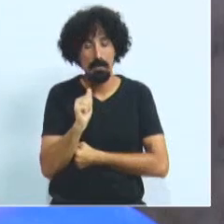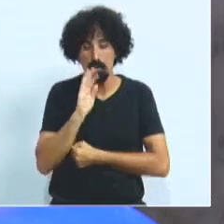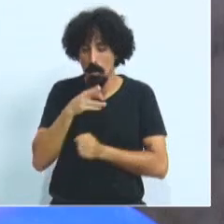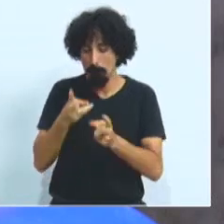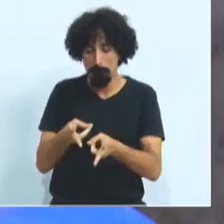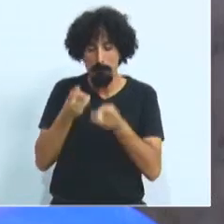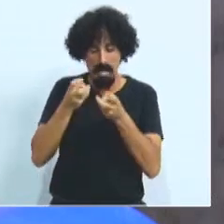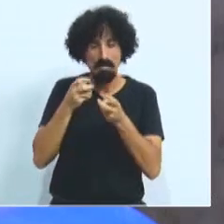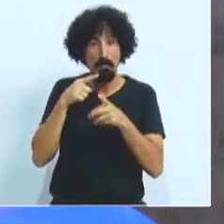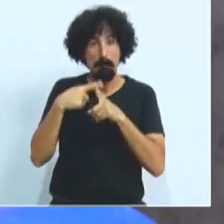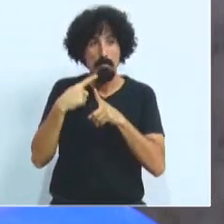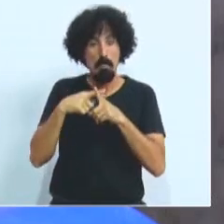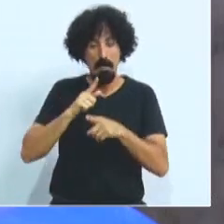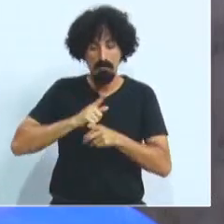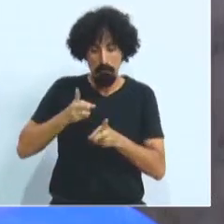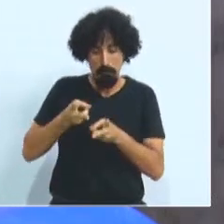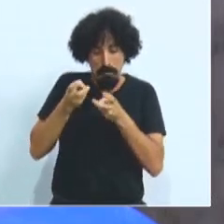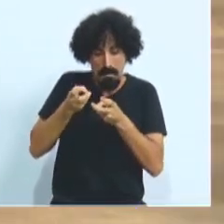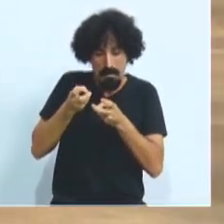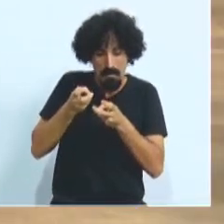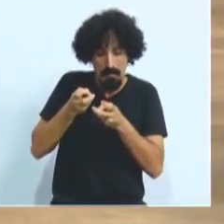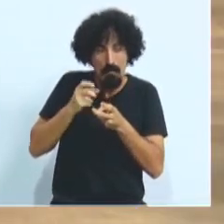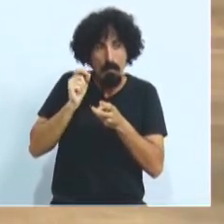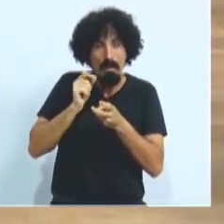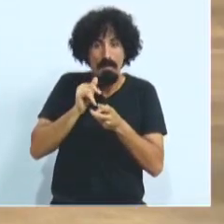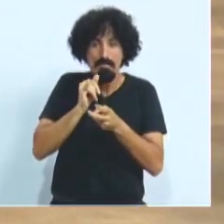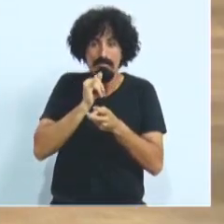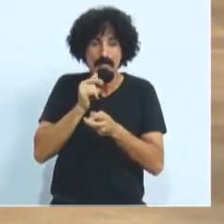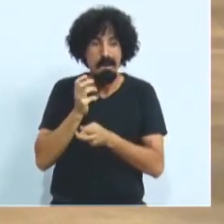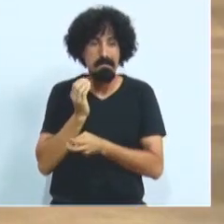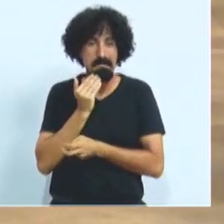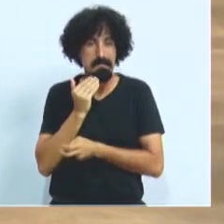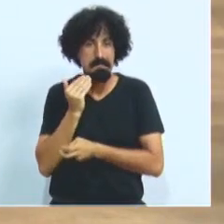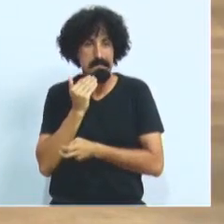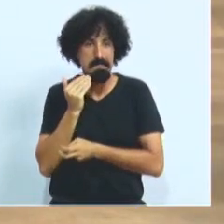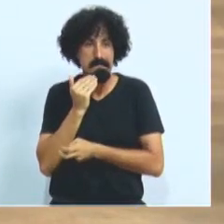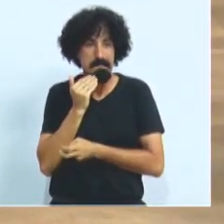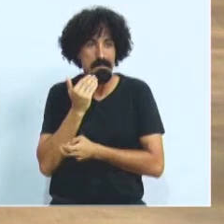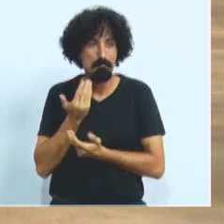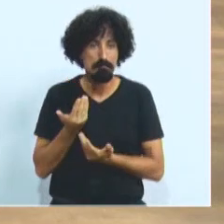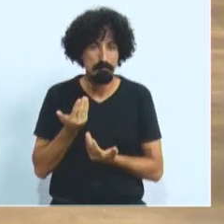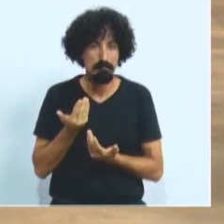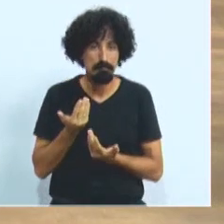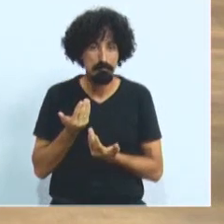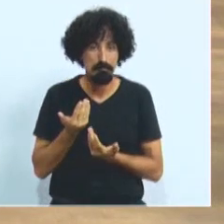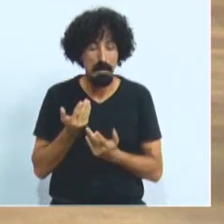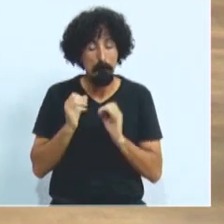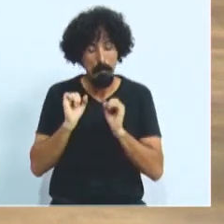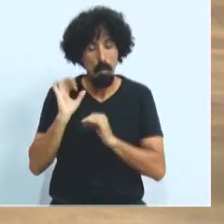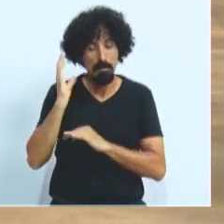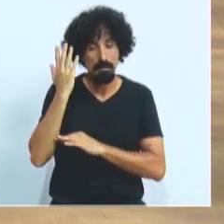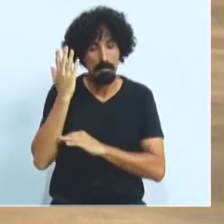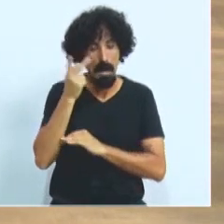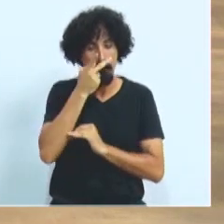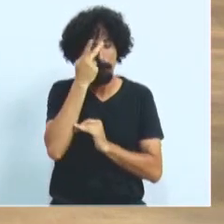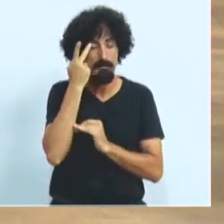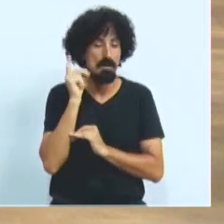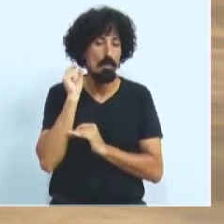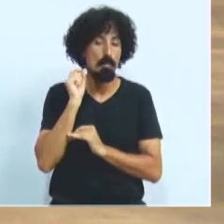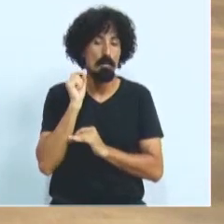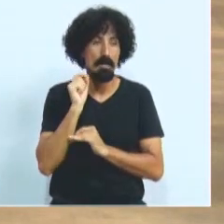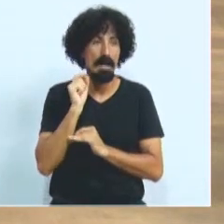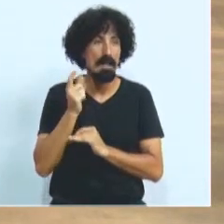Vai ter deformidade no local que foi fraturado. Pode ter ou não, né? Na verdade. A pessoa vai